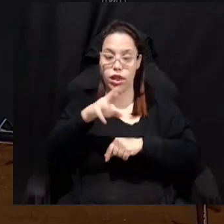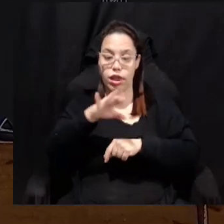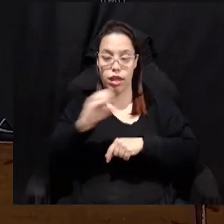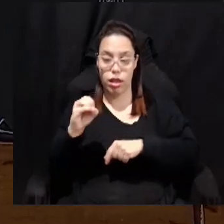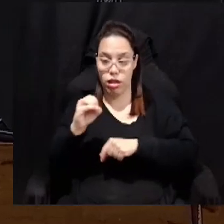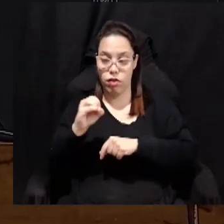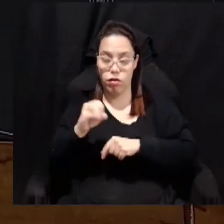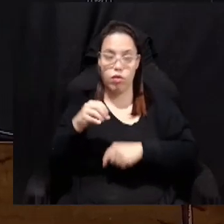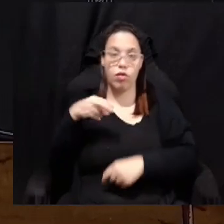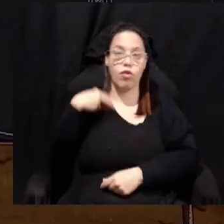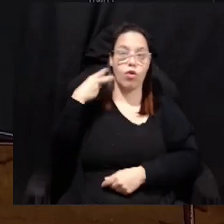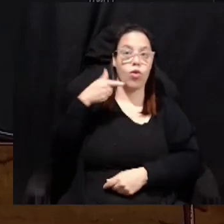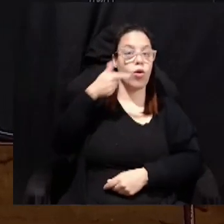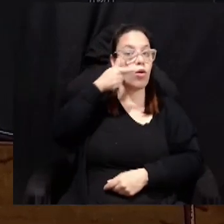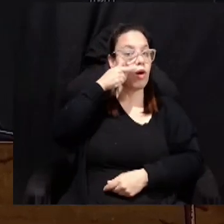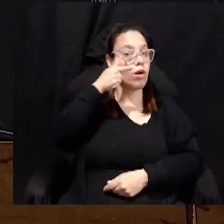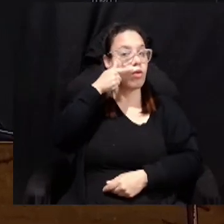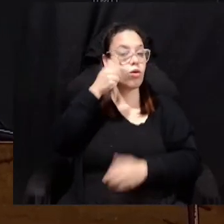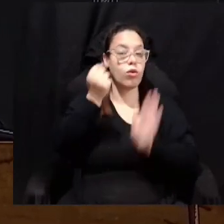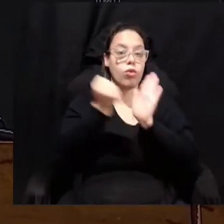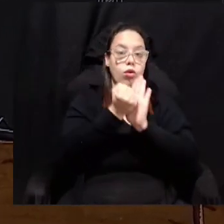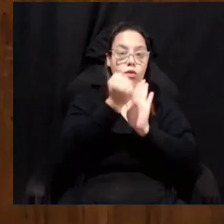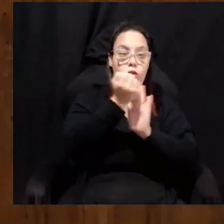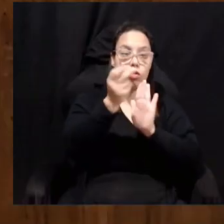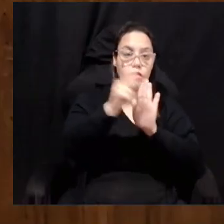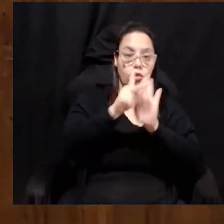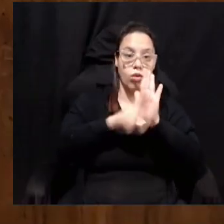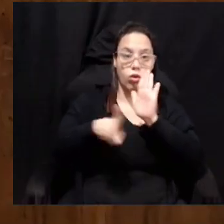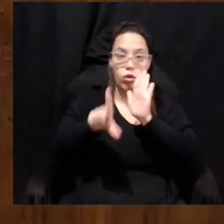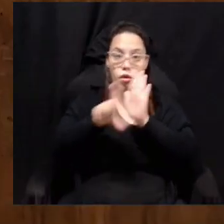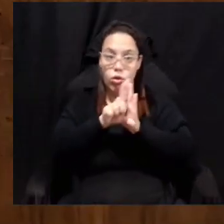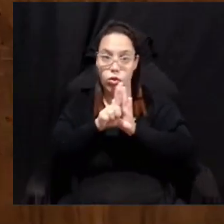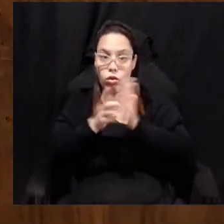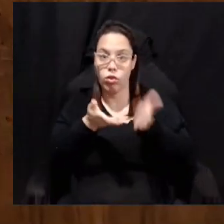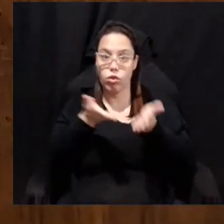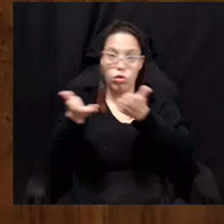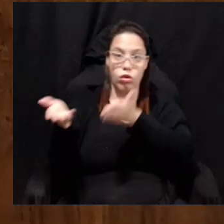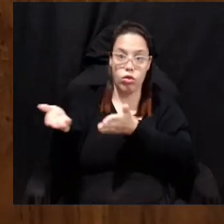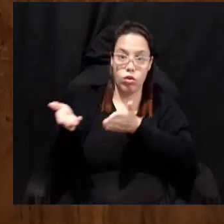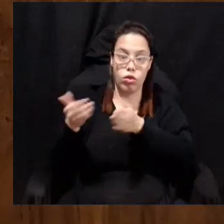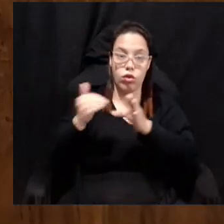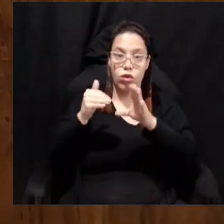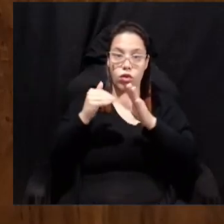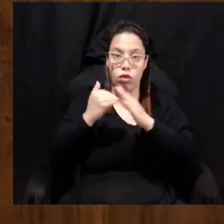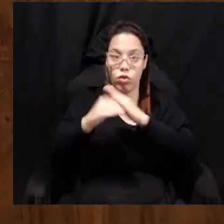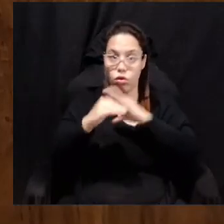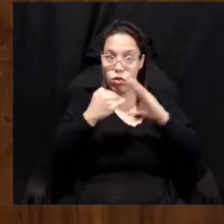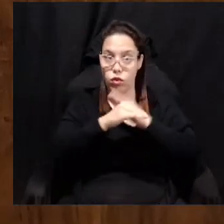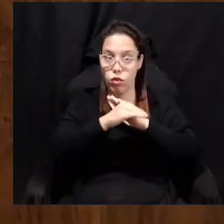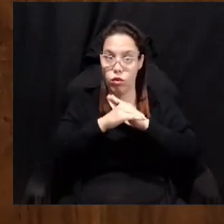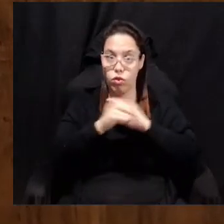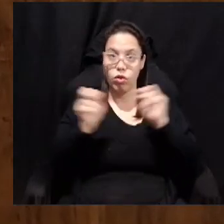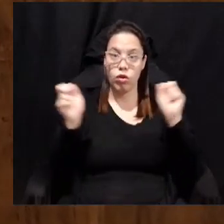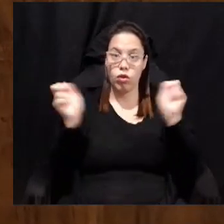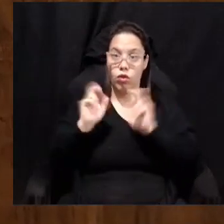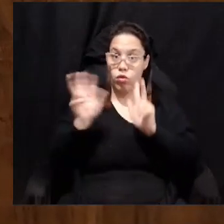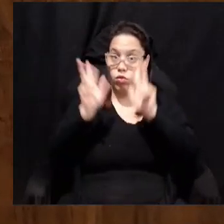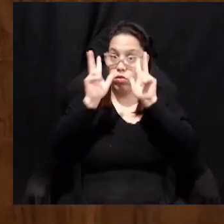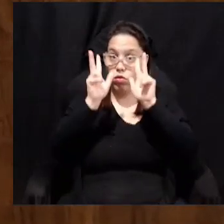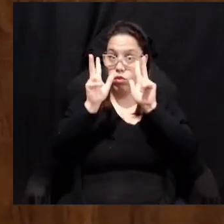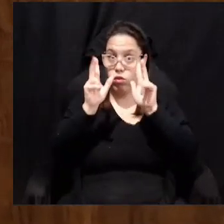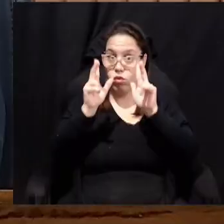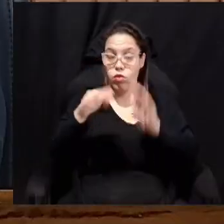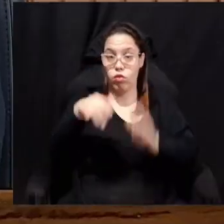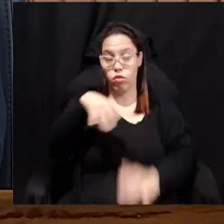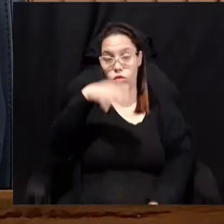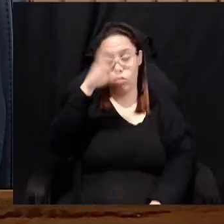Guilherme Teixeira protocolou um projeto de lei que dispõe sobre o envio de notificações de alerta aos munícipes sobre ações